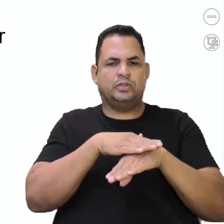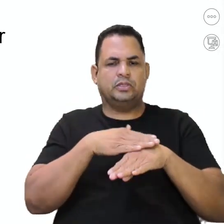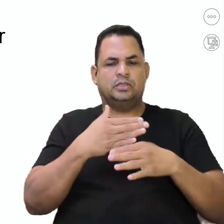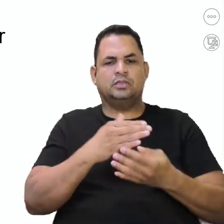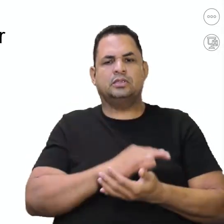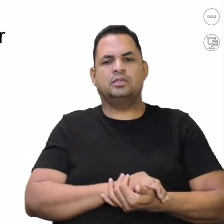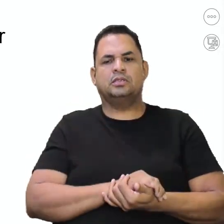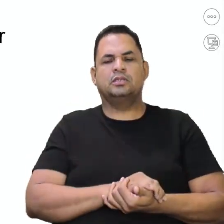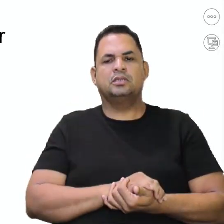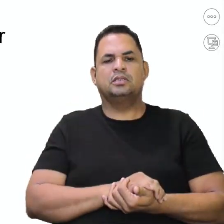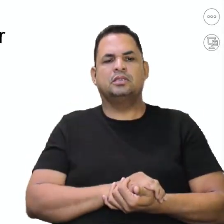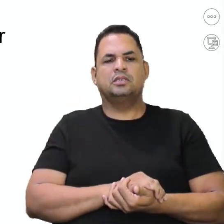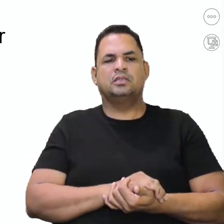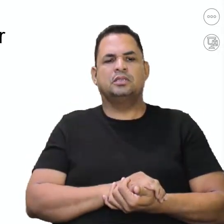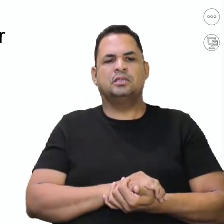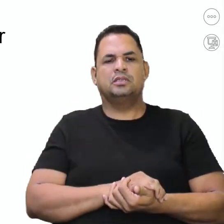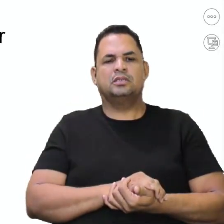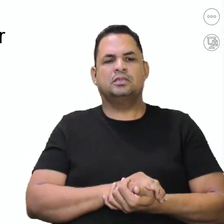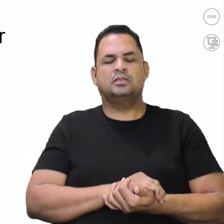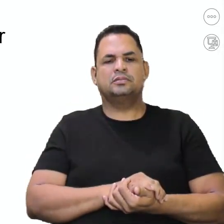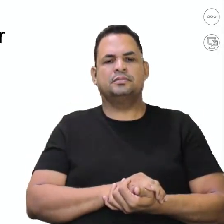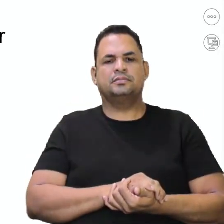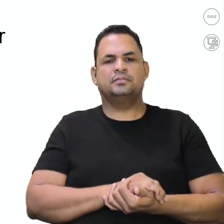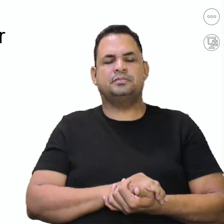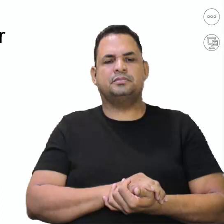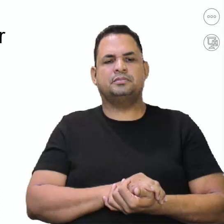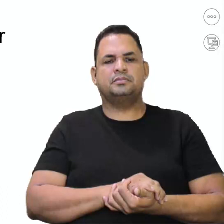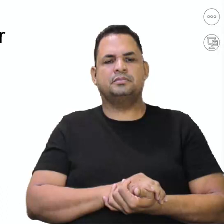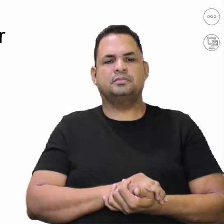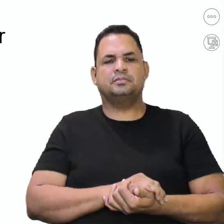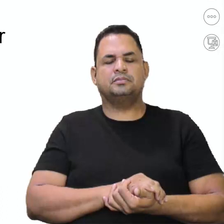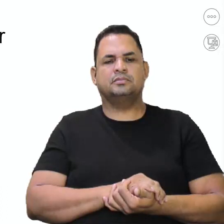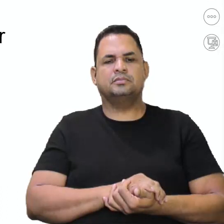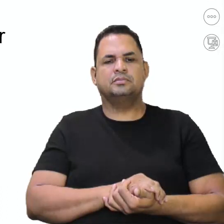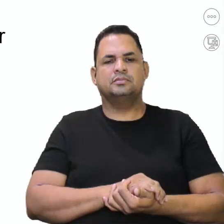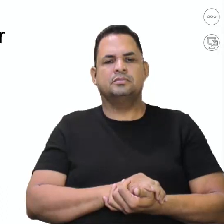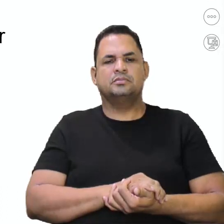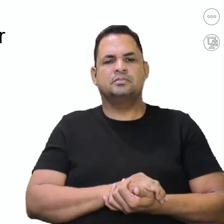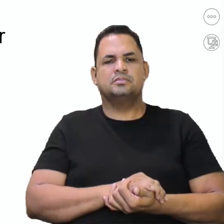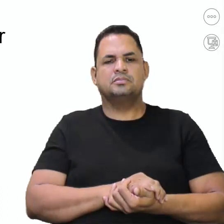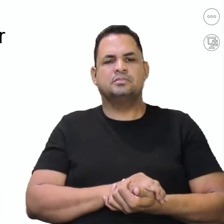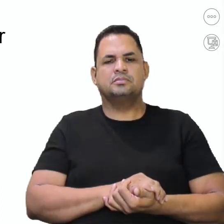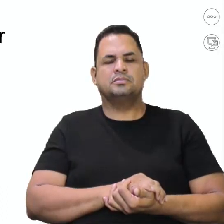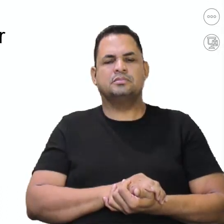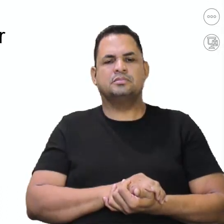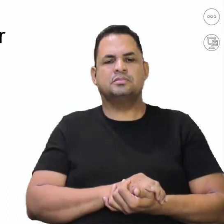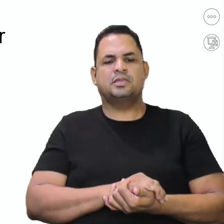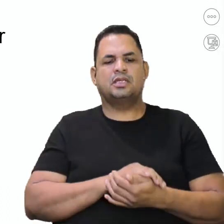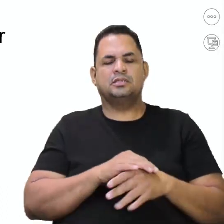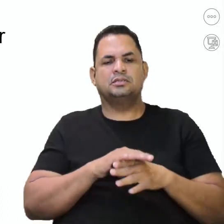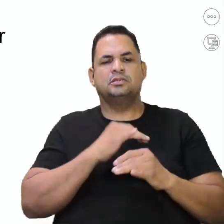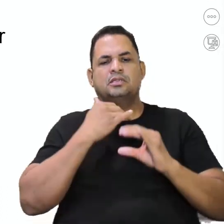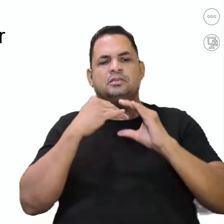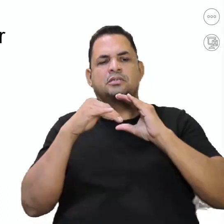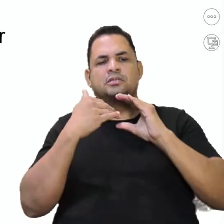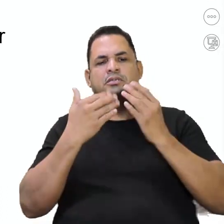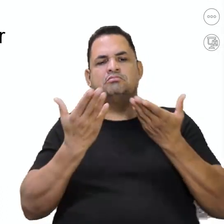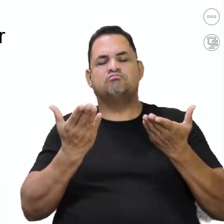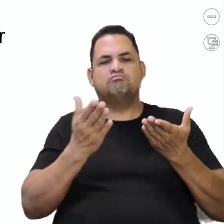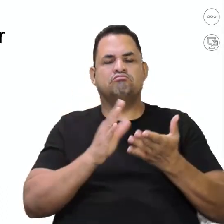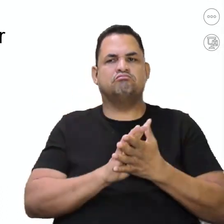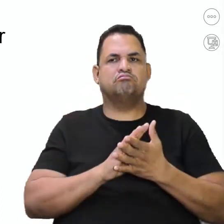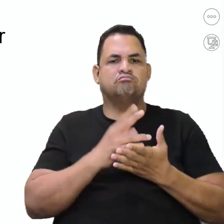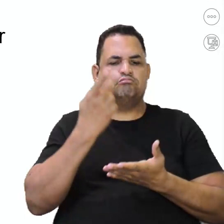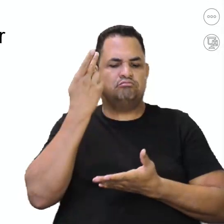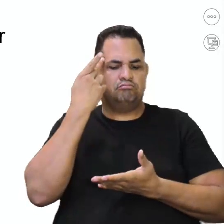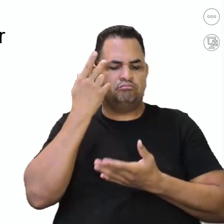And that messages are often longer than one line of text. Já que essas mensagens, elas geralmente